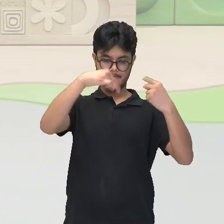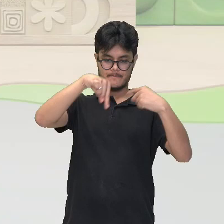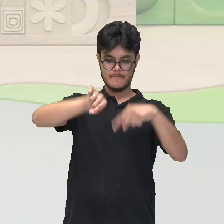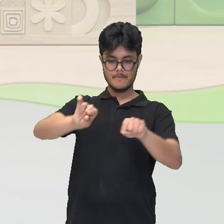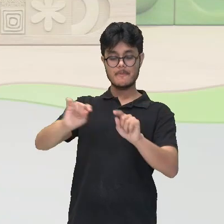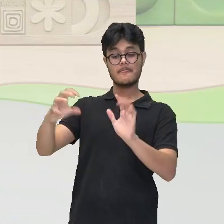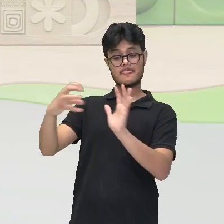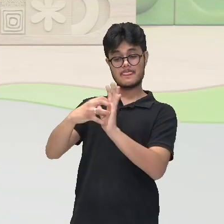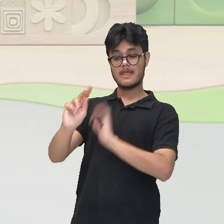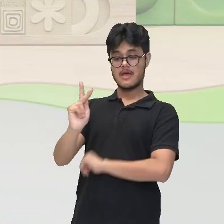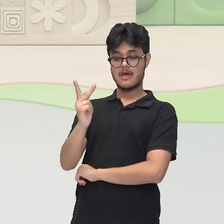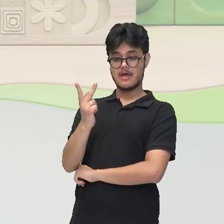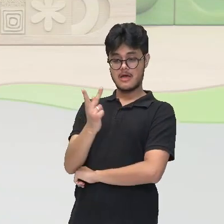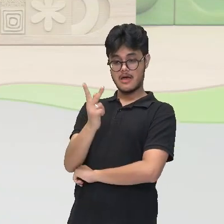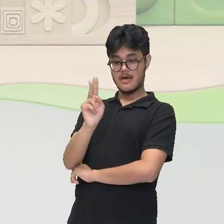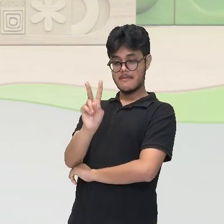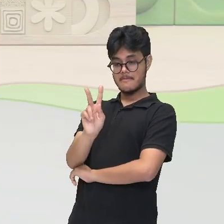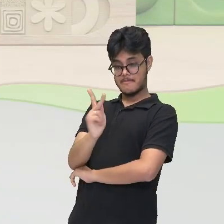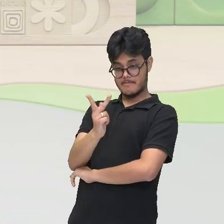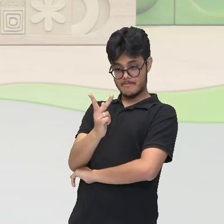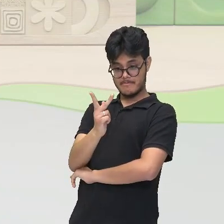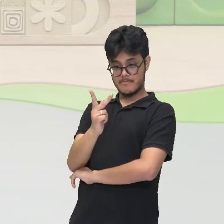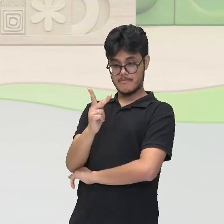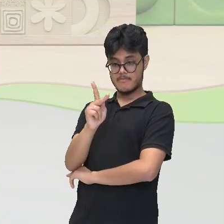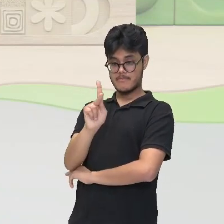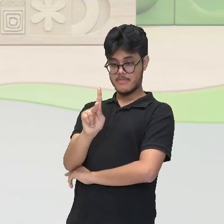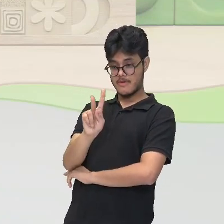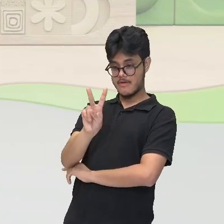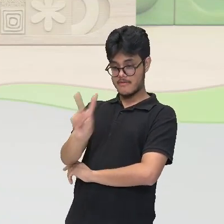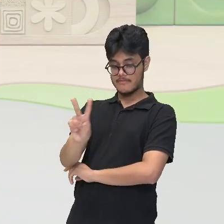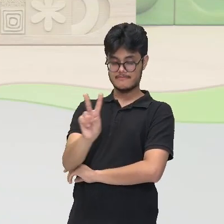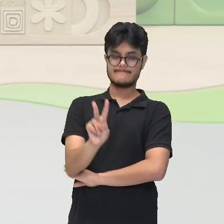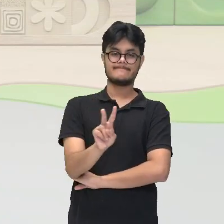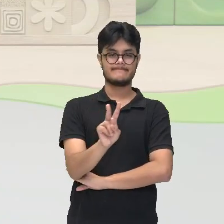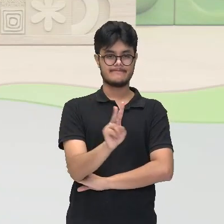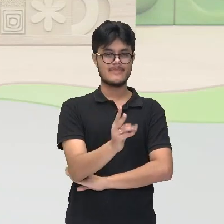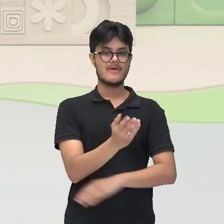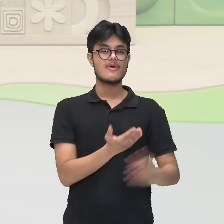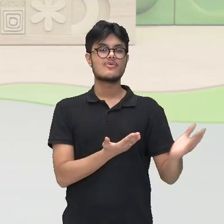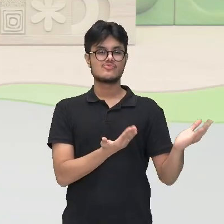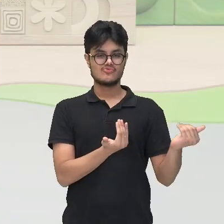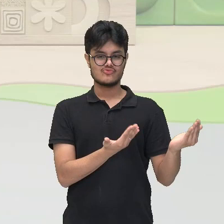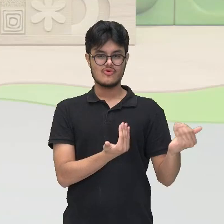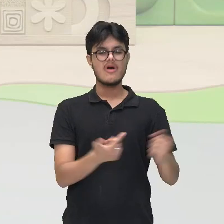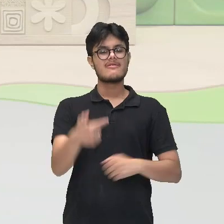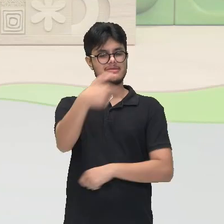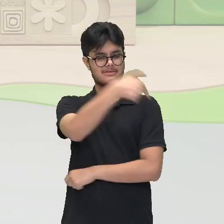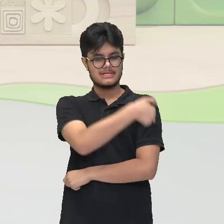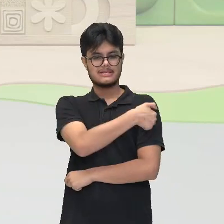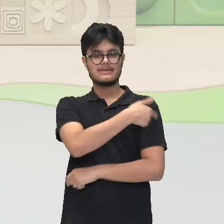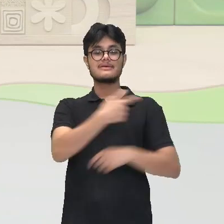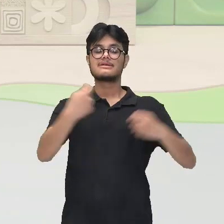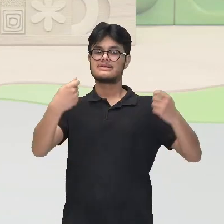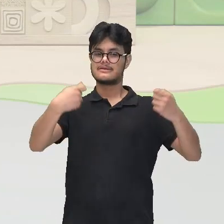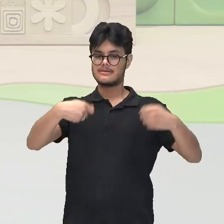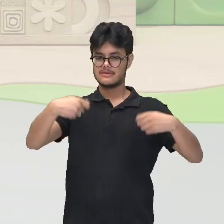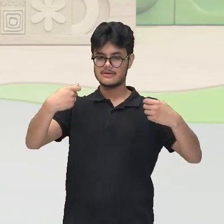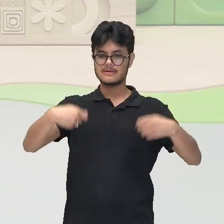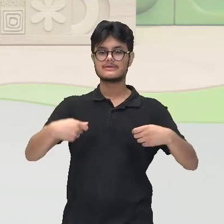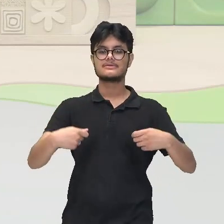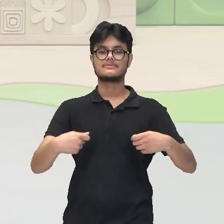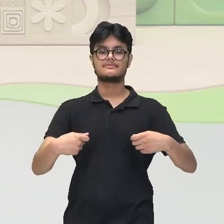de prevenção para que os adolescentes tomem a vacina e